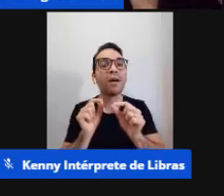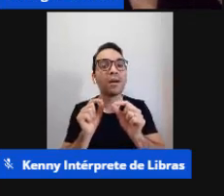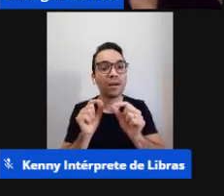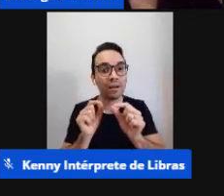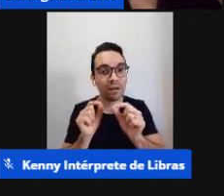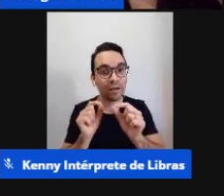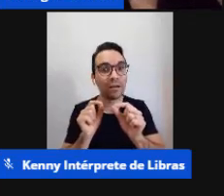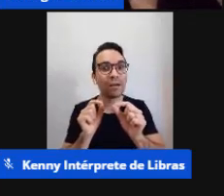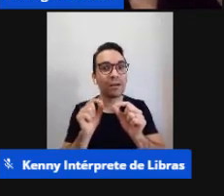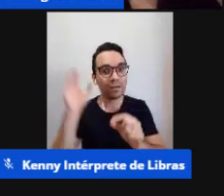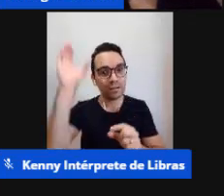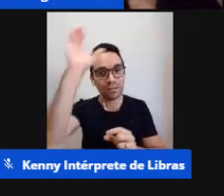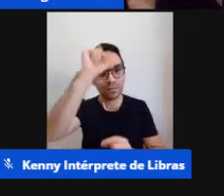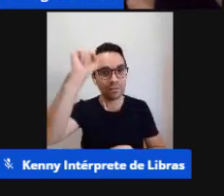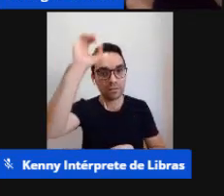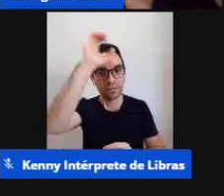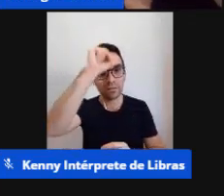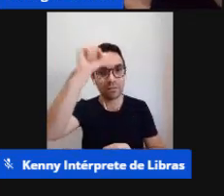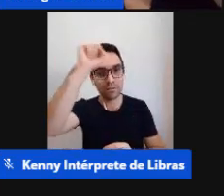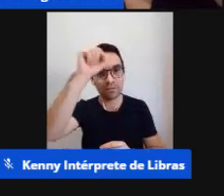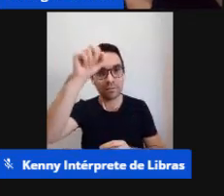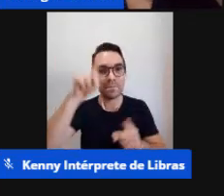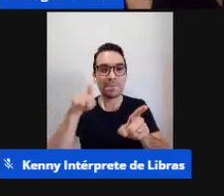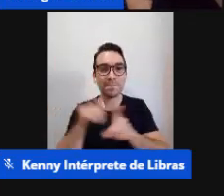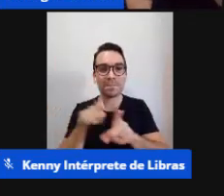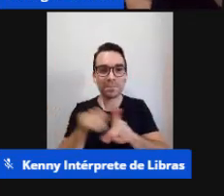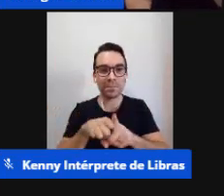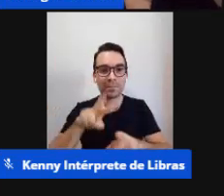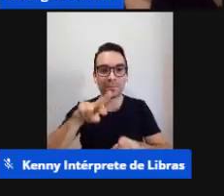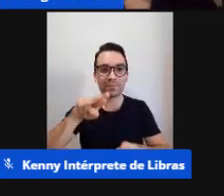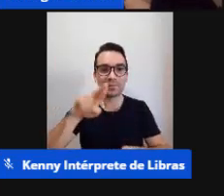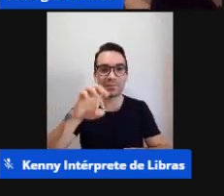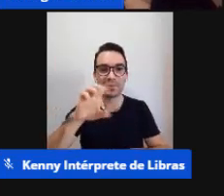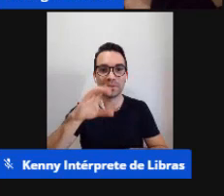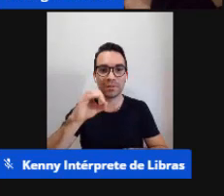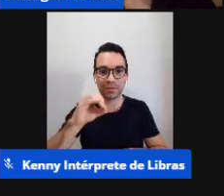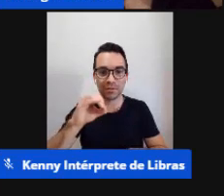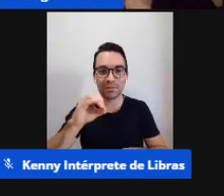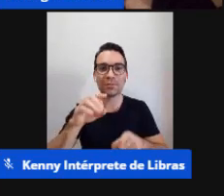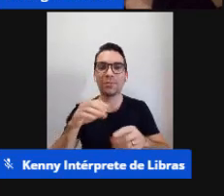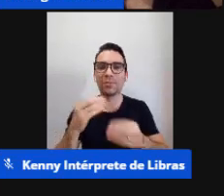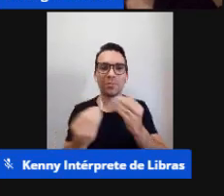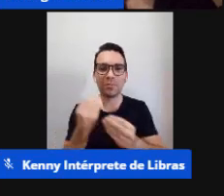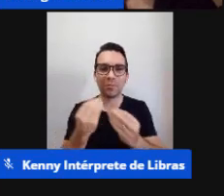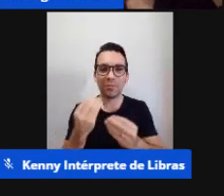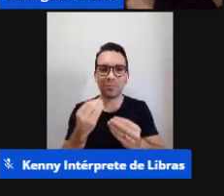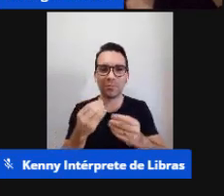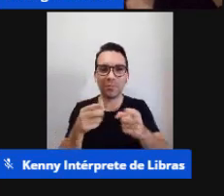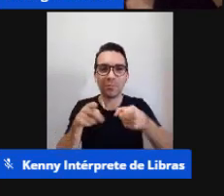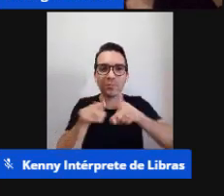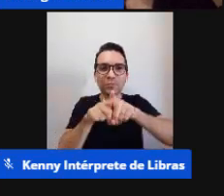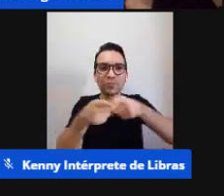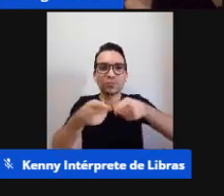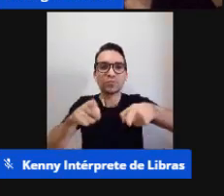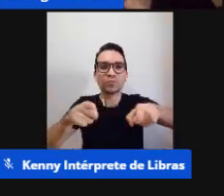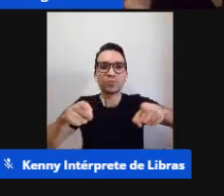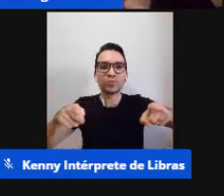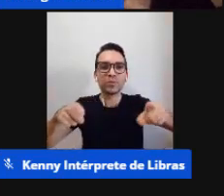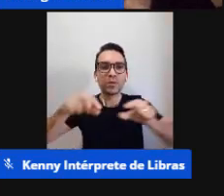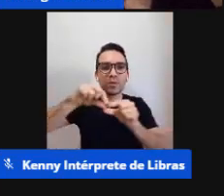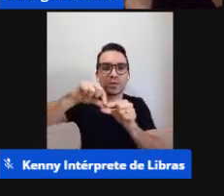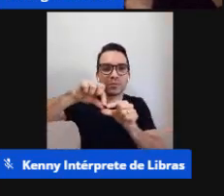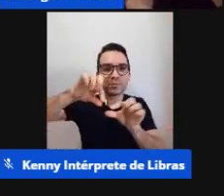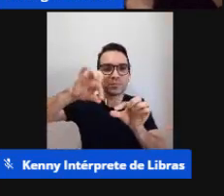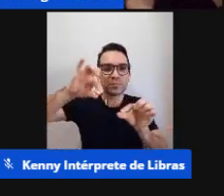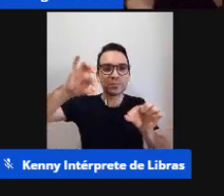eu tenho um reco-reco com um palito de churrasco e um pente, né? Então faço primeiro